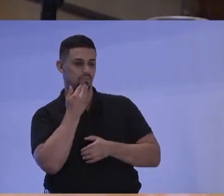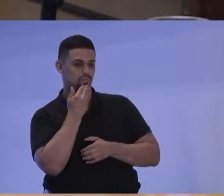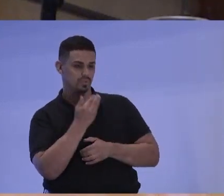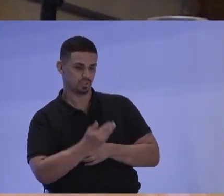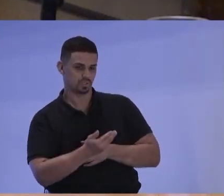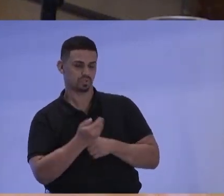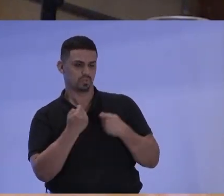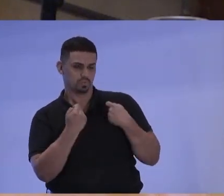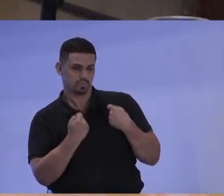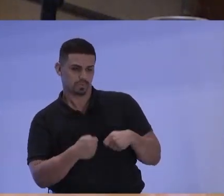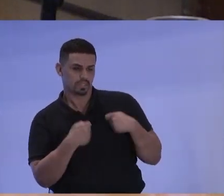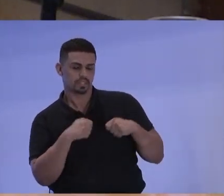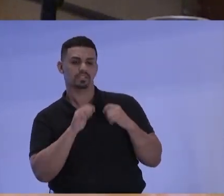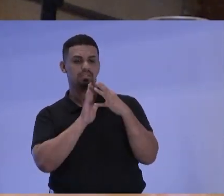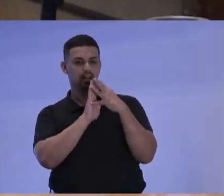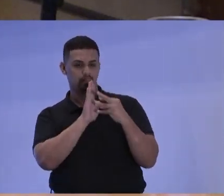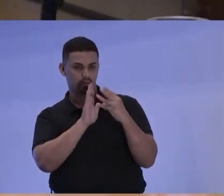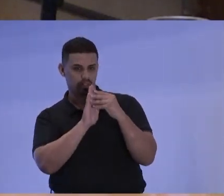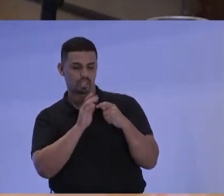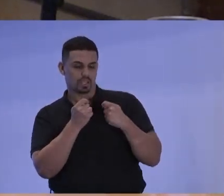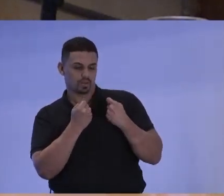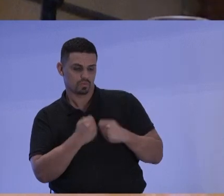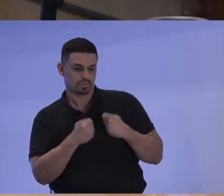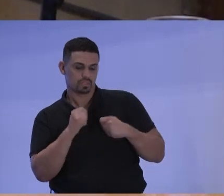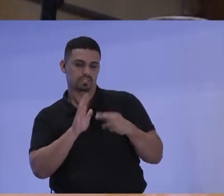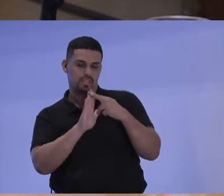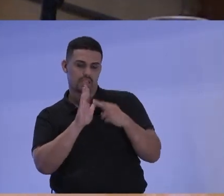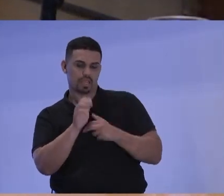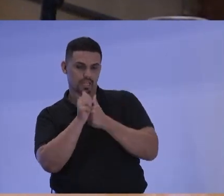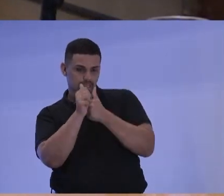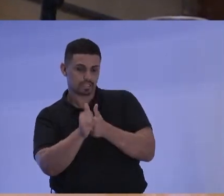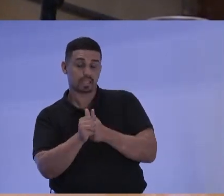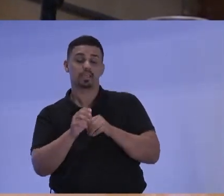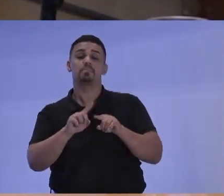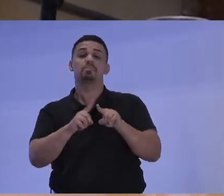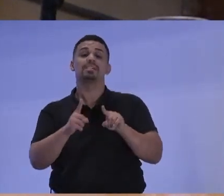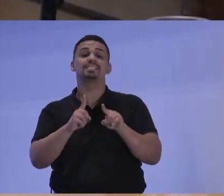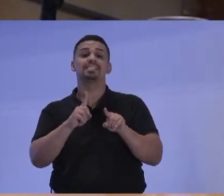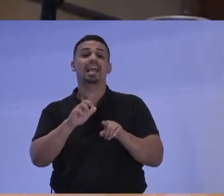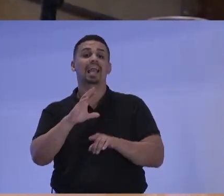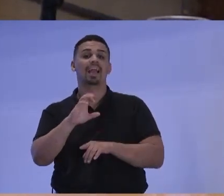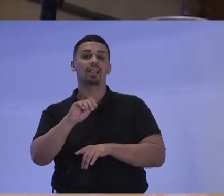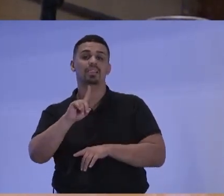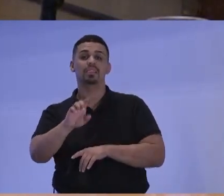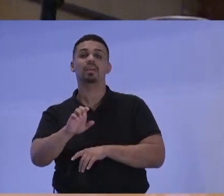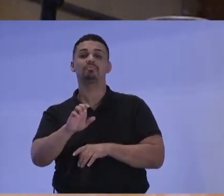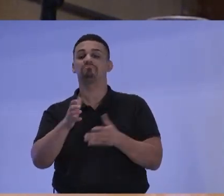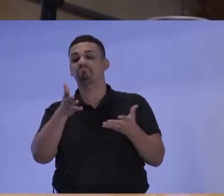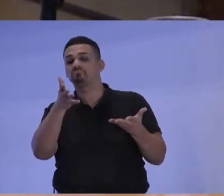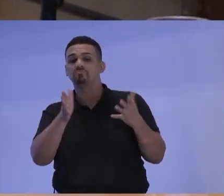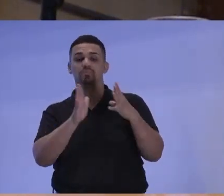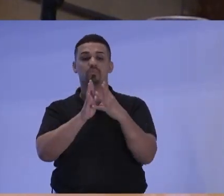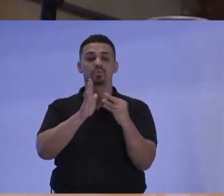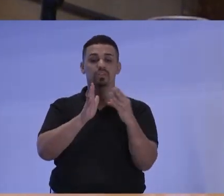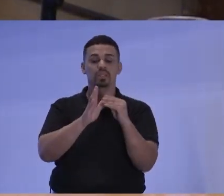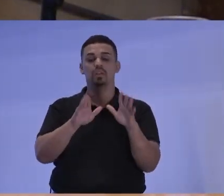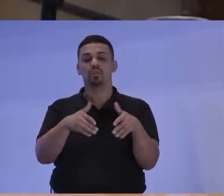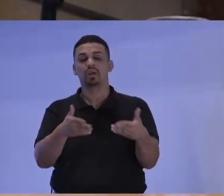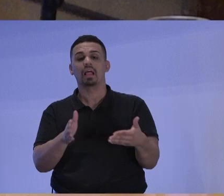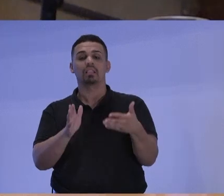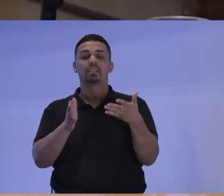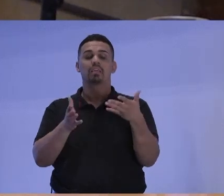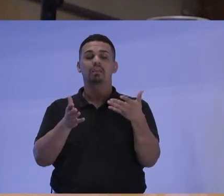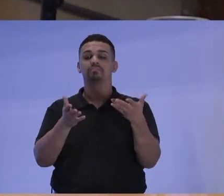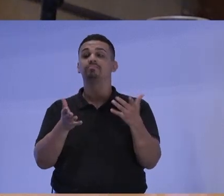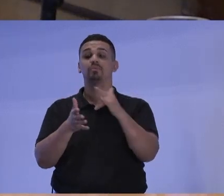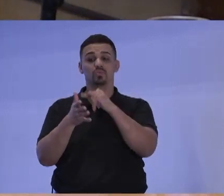algum modelo, tem que ter algum padrão? Tem, mas cadê esse modelo, cadê esse padrão? Ninguém sabe onde que está, ninguém